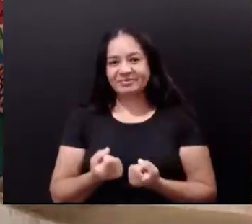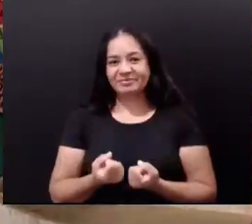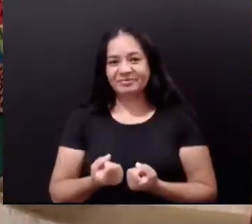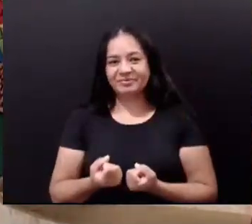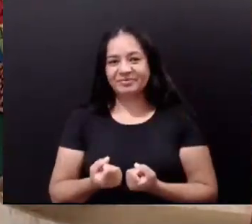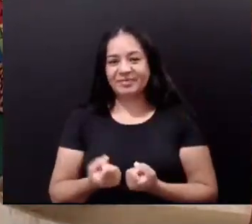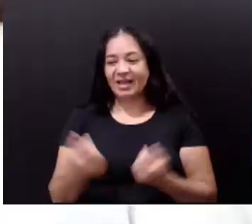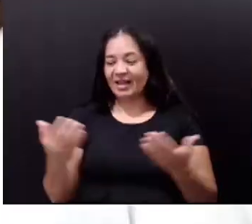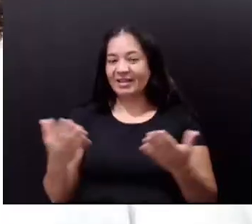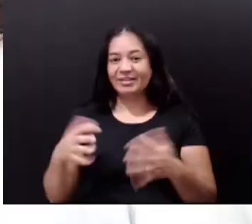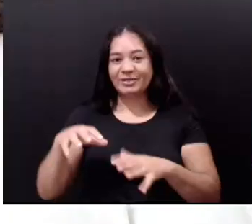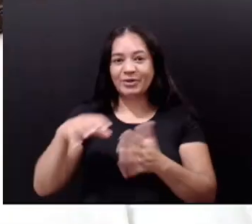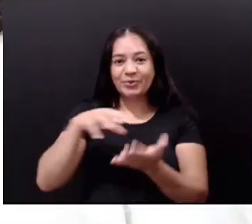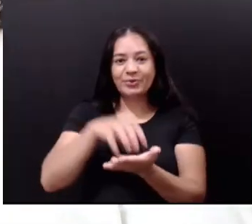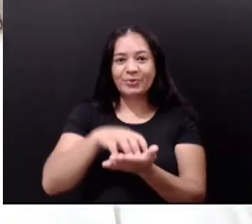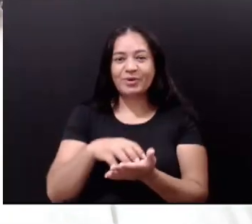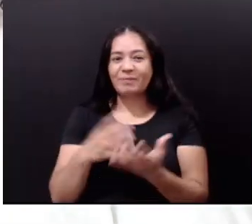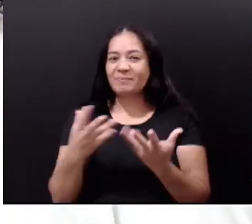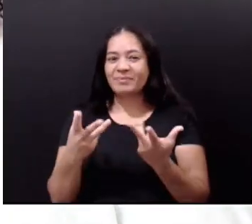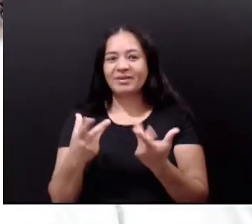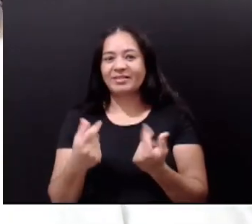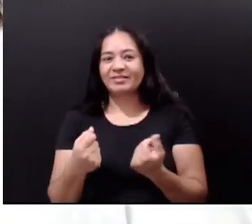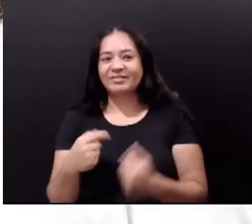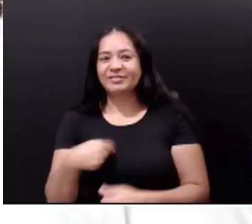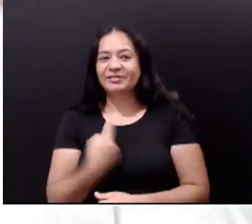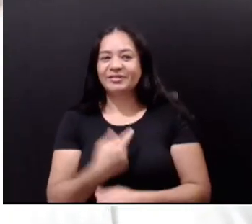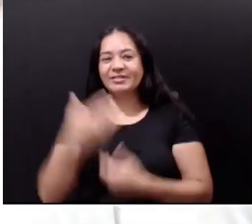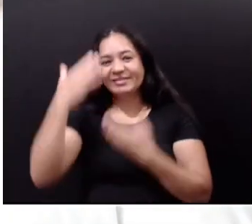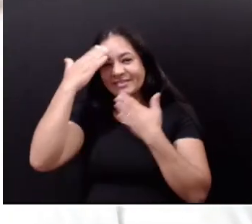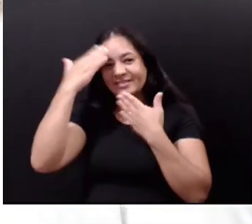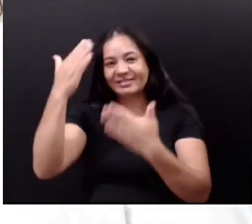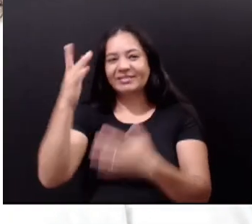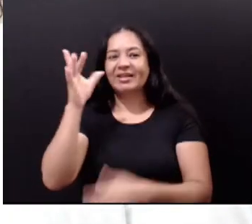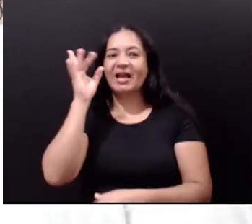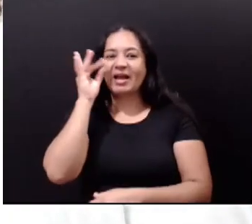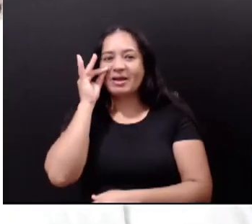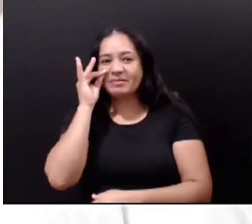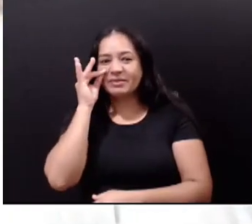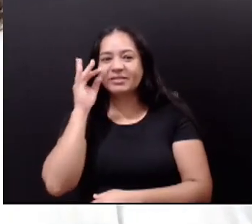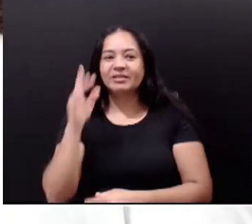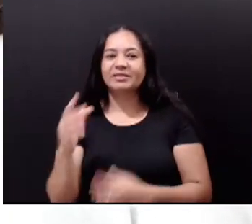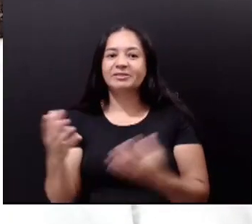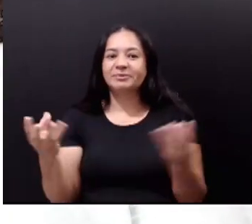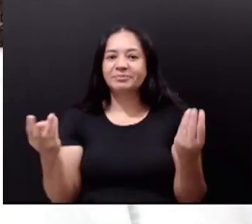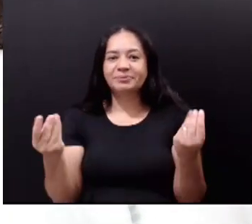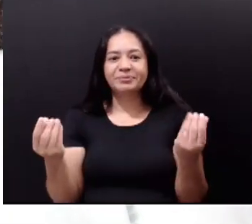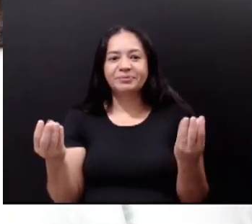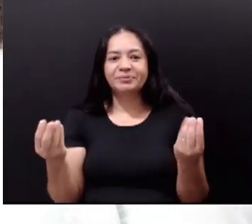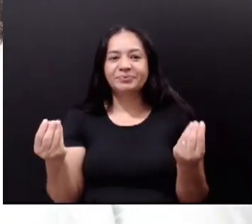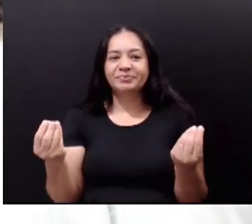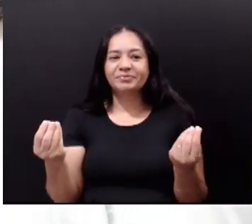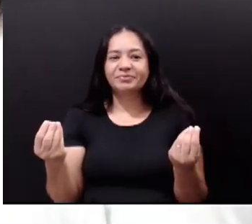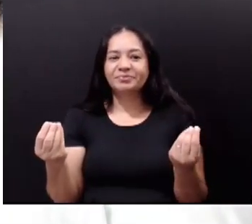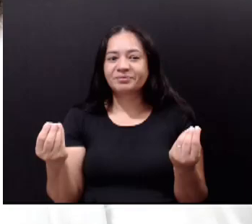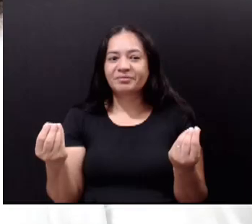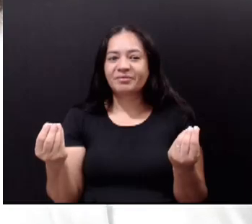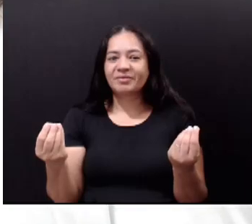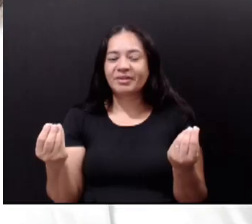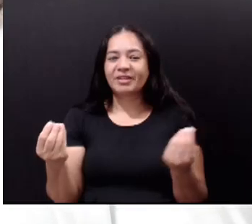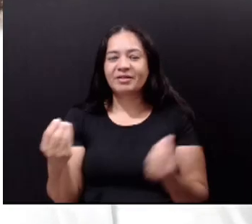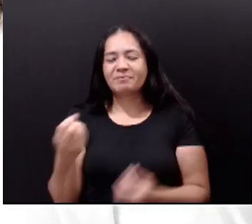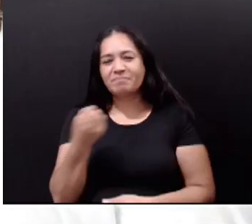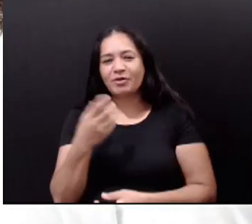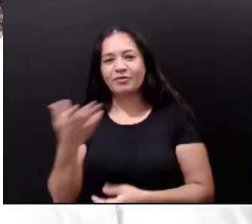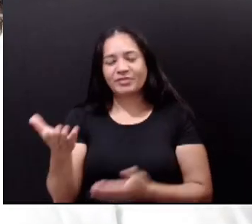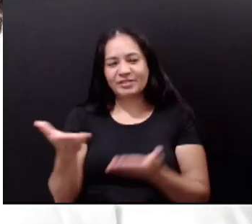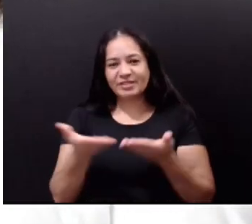né? Nós que agradecemos a presença e que bom que vocês vieram conhecer um pouco do nosso trabalho,